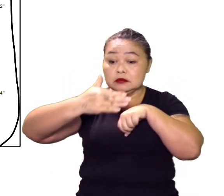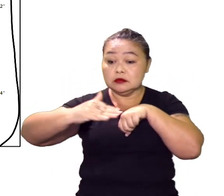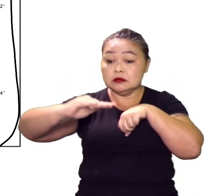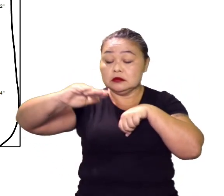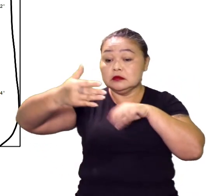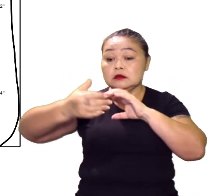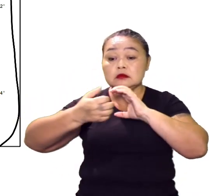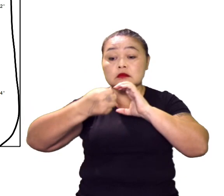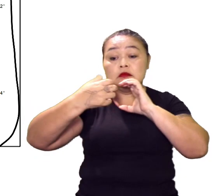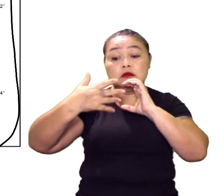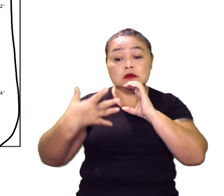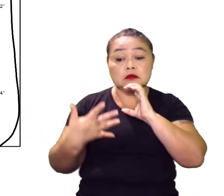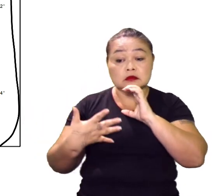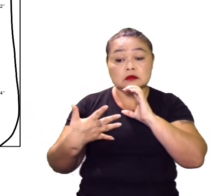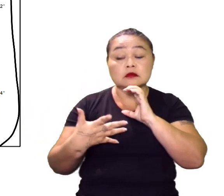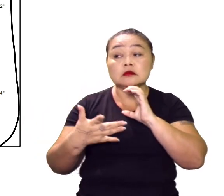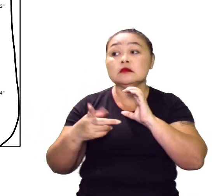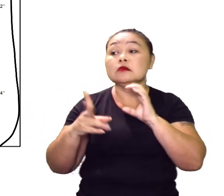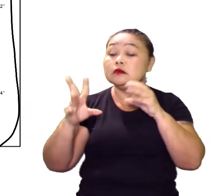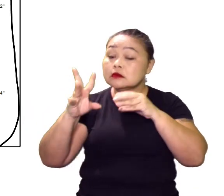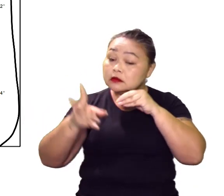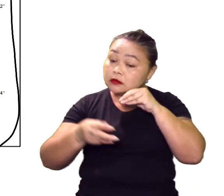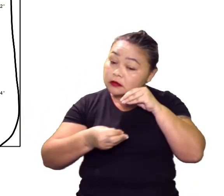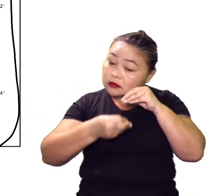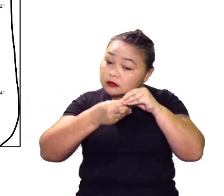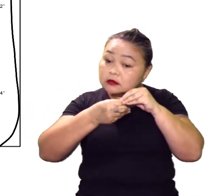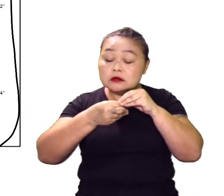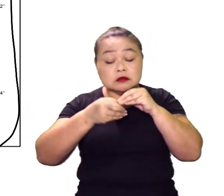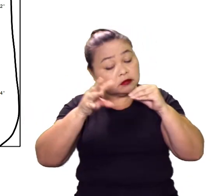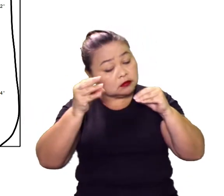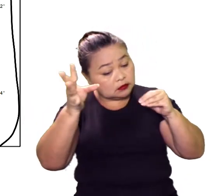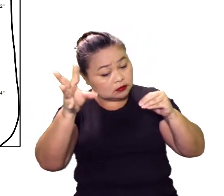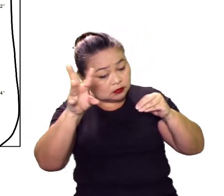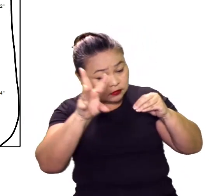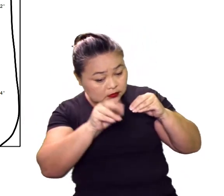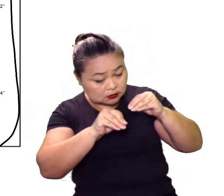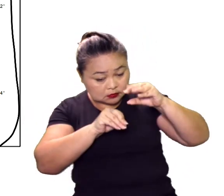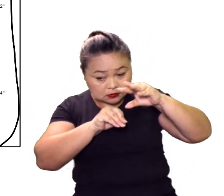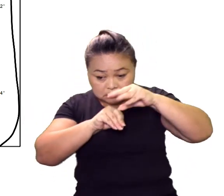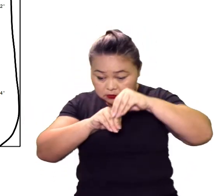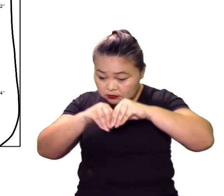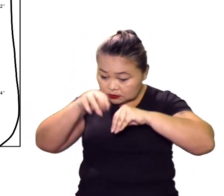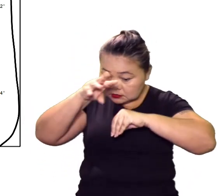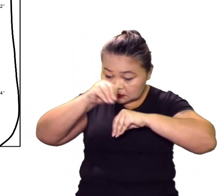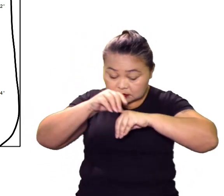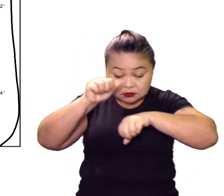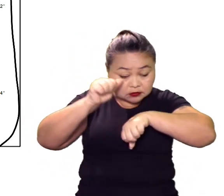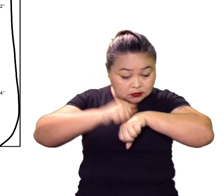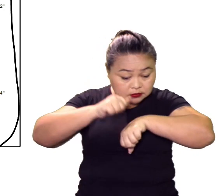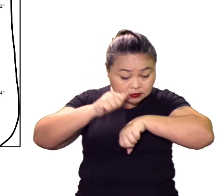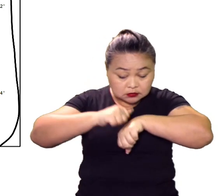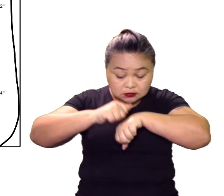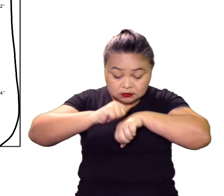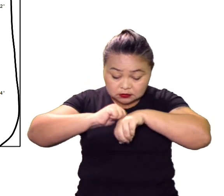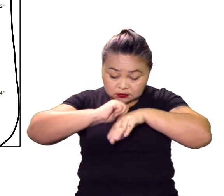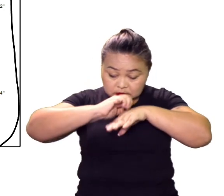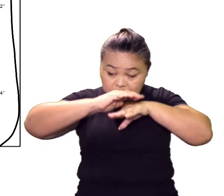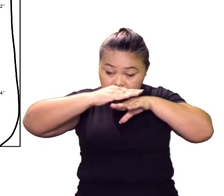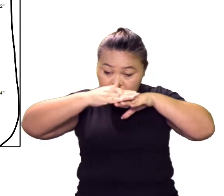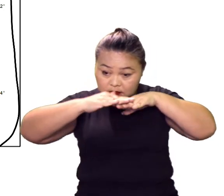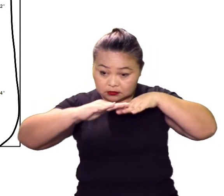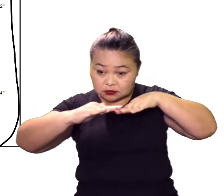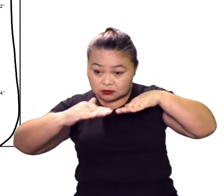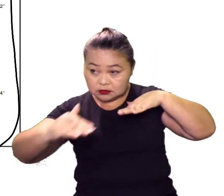É uma característica que vai juntar, né, as rochas para formar o relevo de